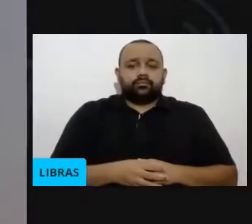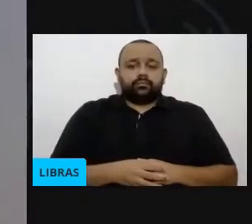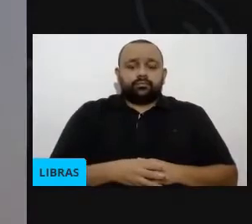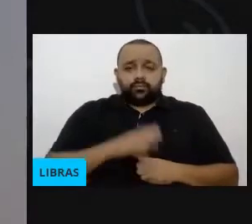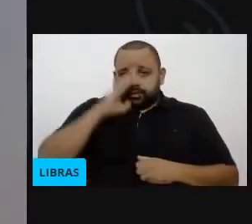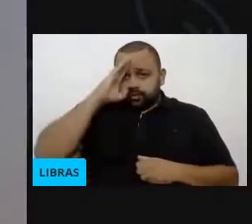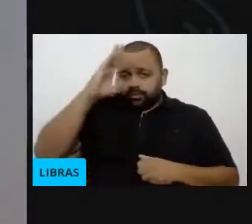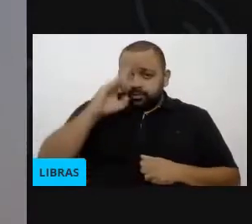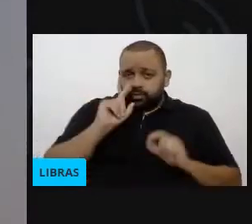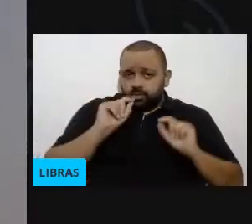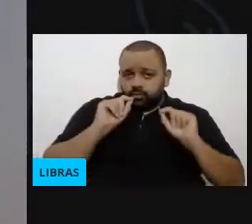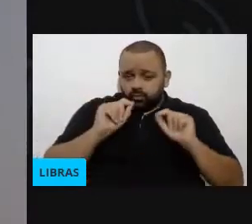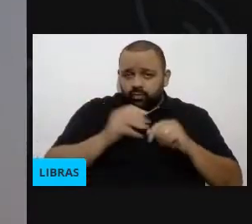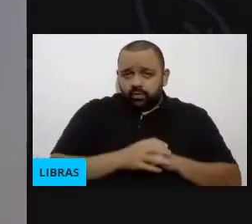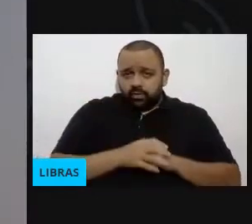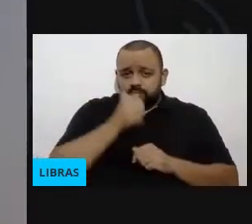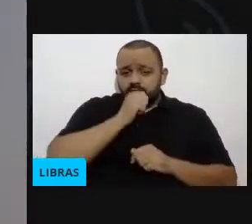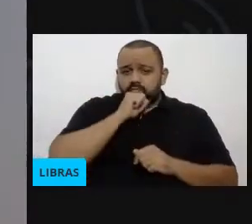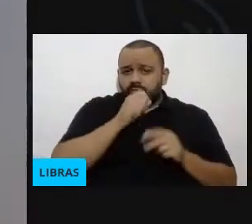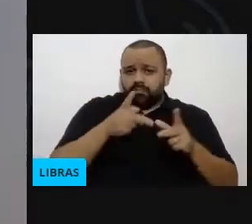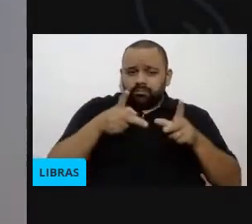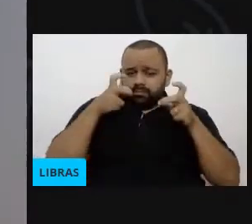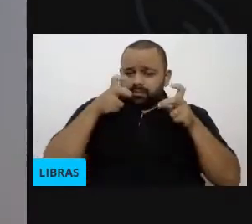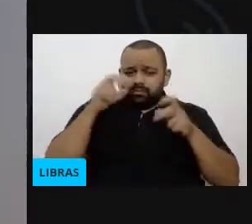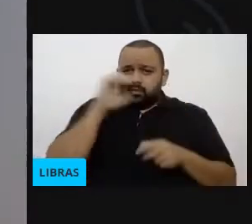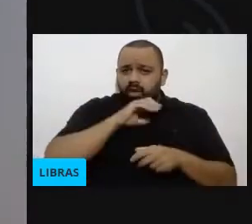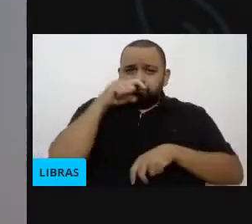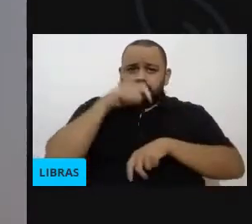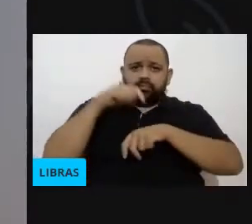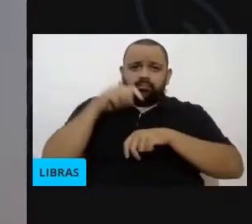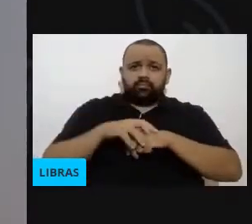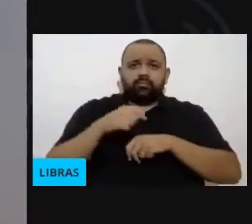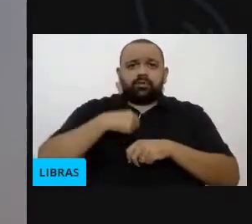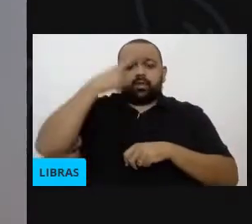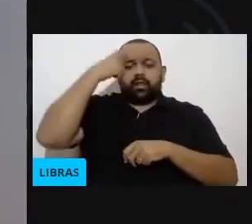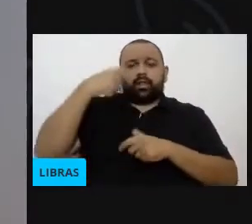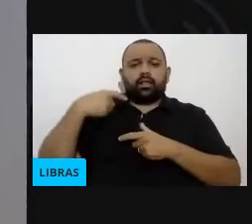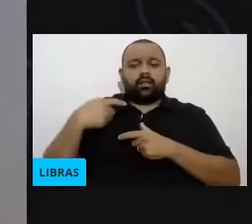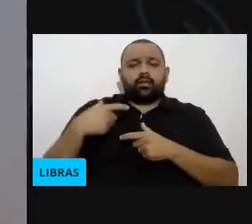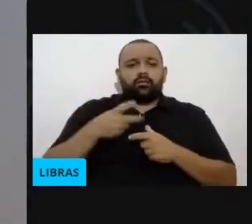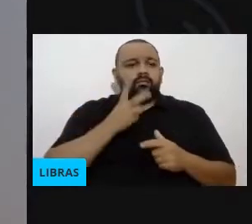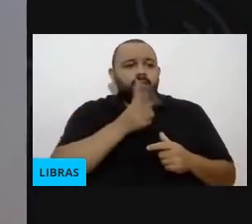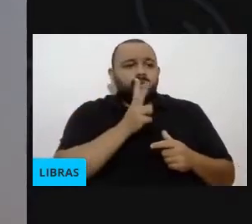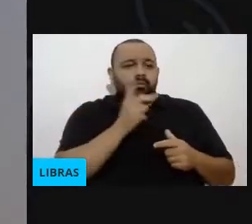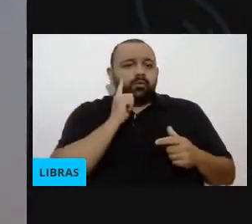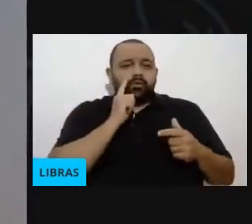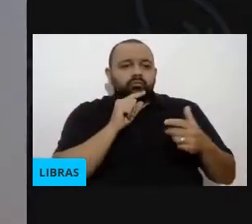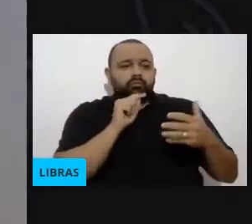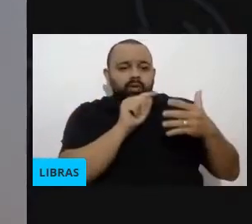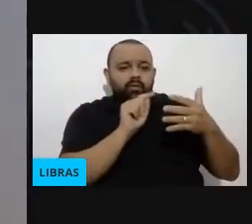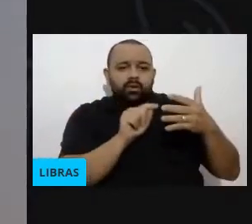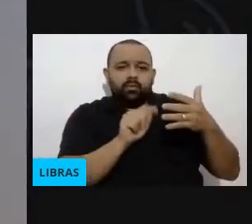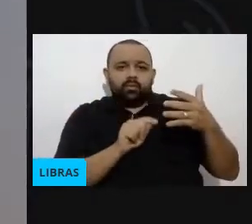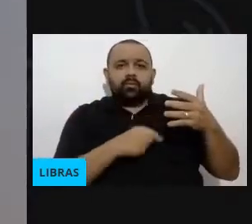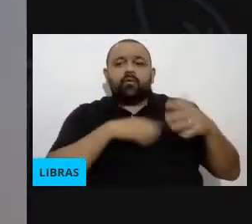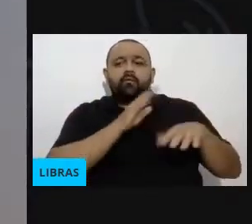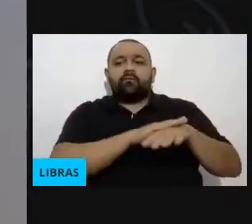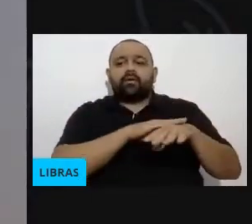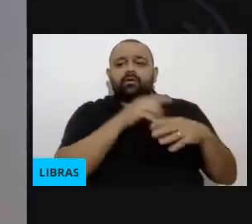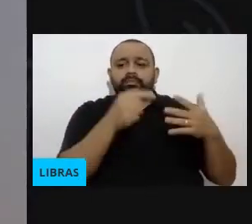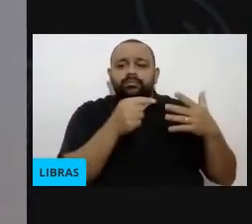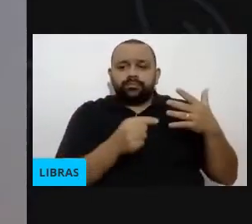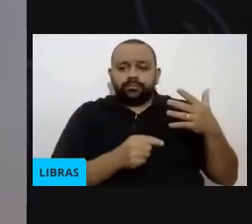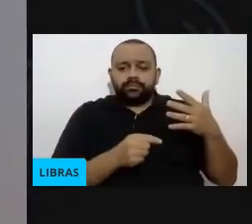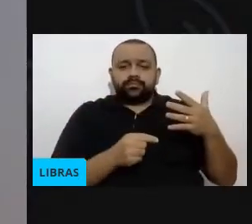do começo, a mãe percebeu isso muito rápido. Eu tenho que criar rotina, né? A criança sem rotina,